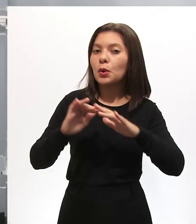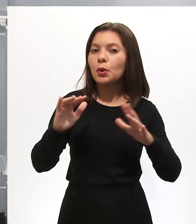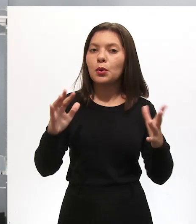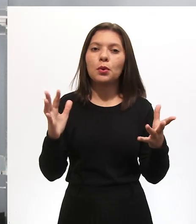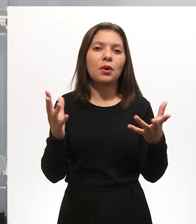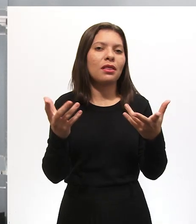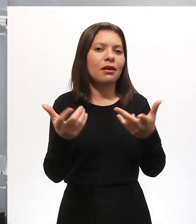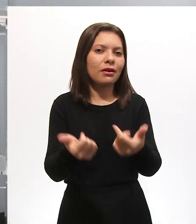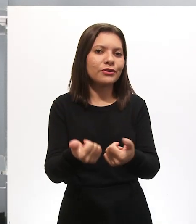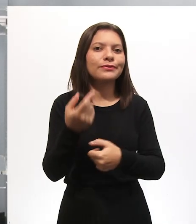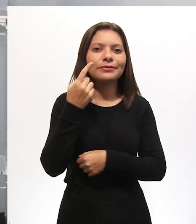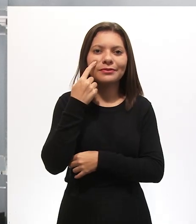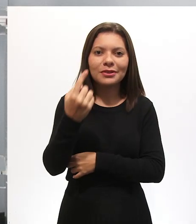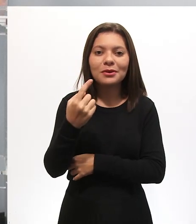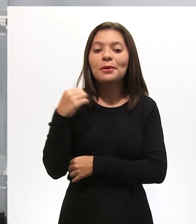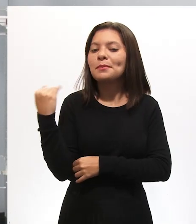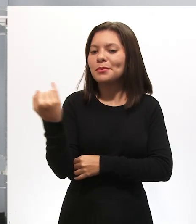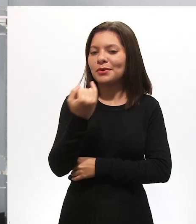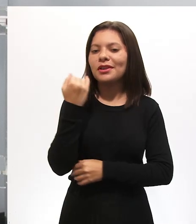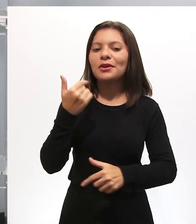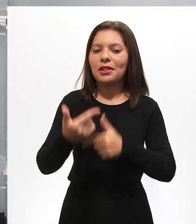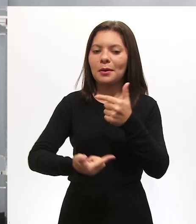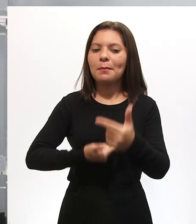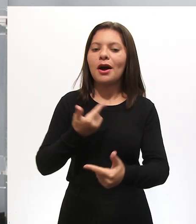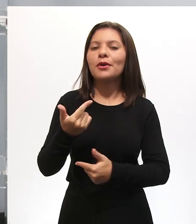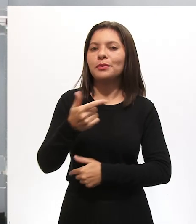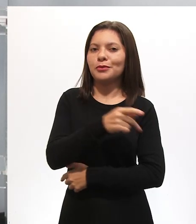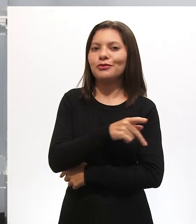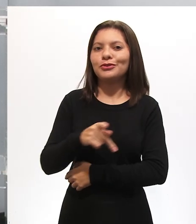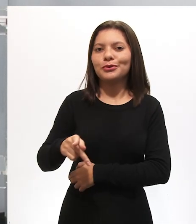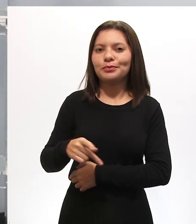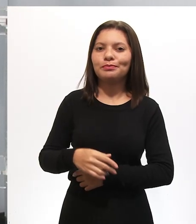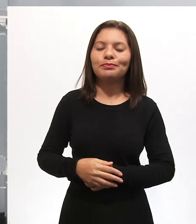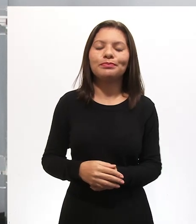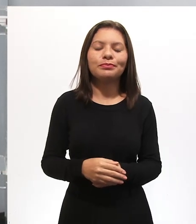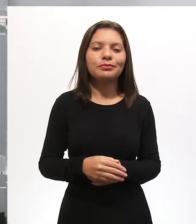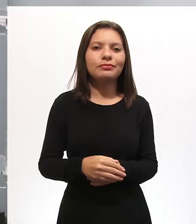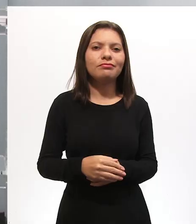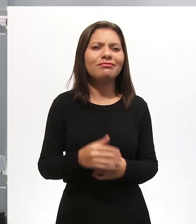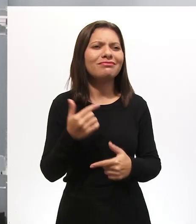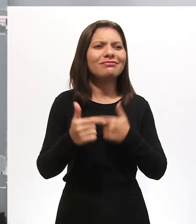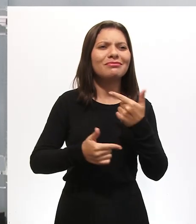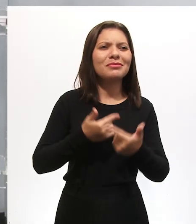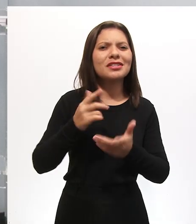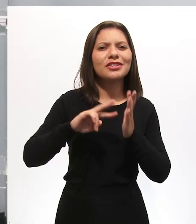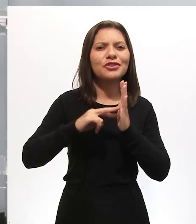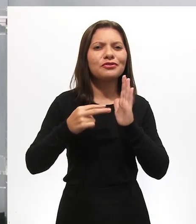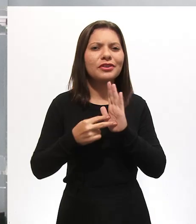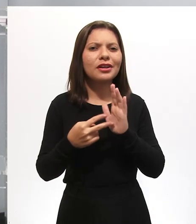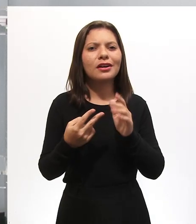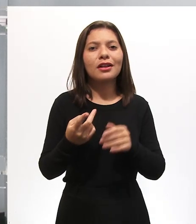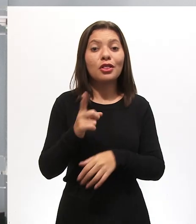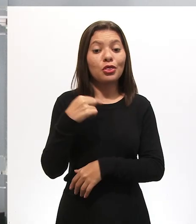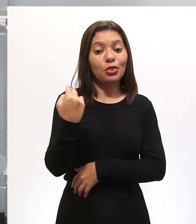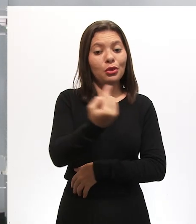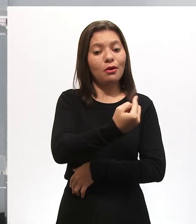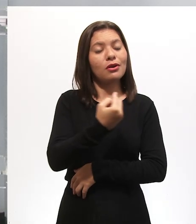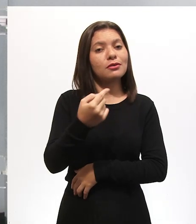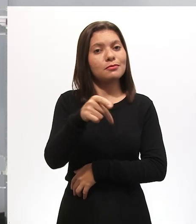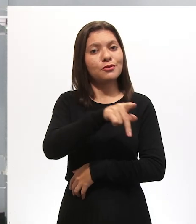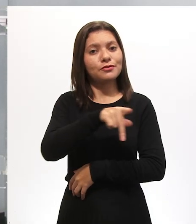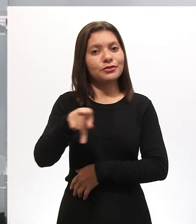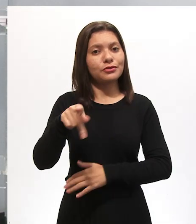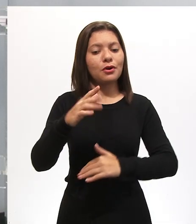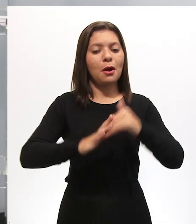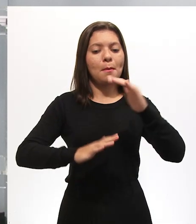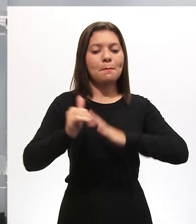quanto é importante o trabalho que a gente está realizando. Quando eu falo trabalho que a gente está realizando, nós, professores, nós vamos elaborar um